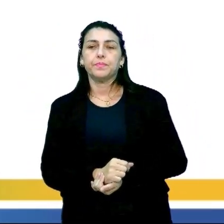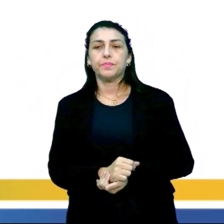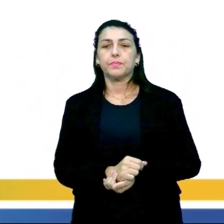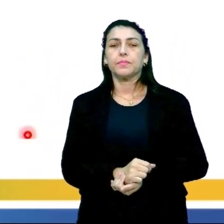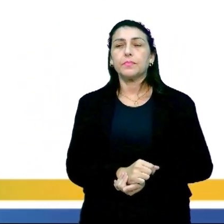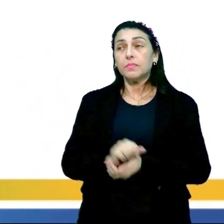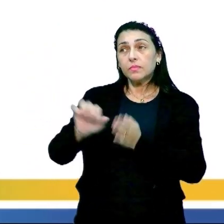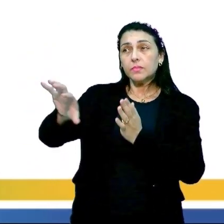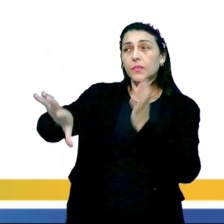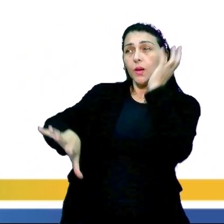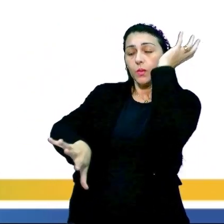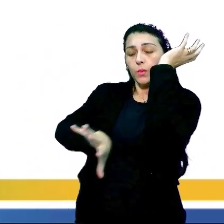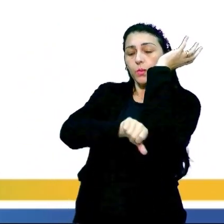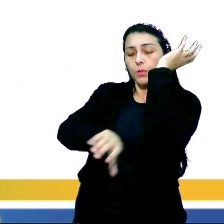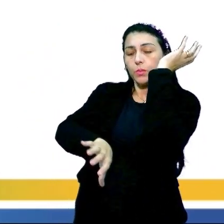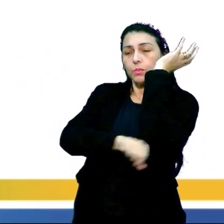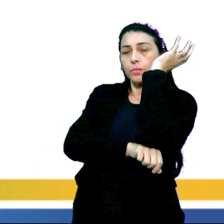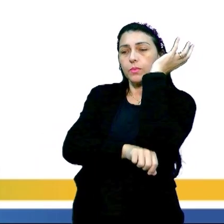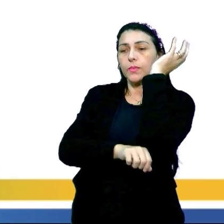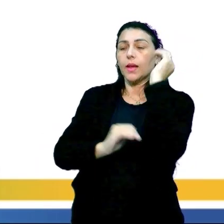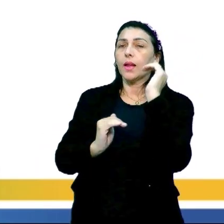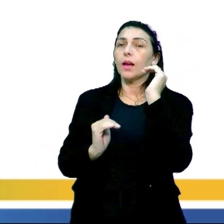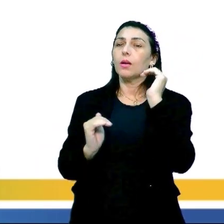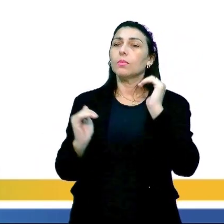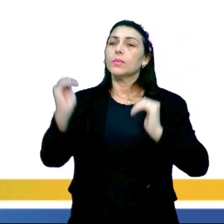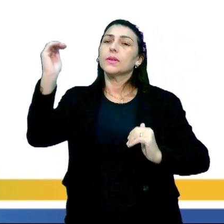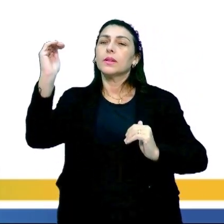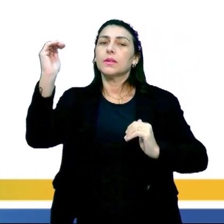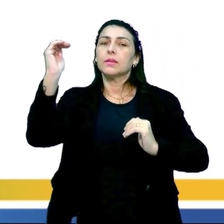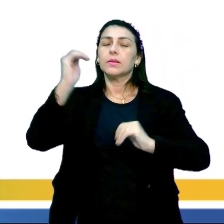carbono pelas plantas é aumentado.